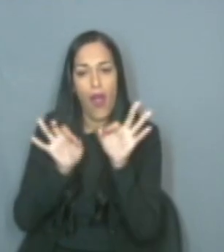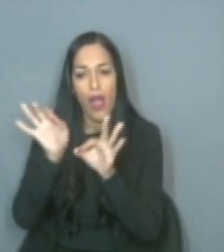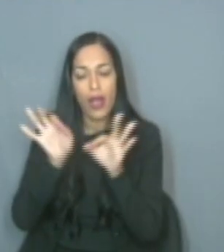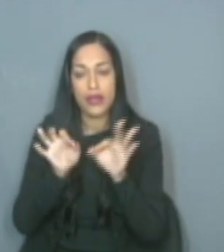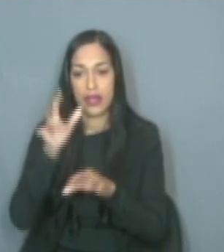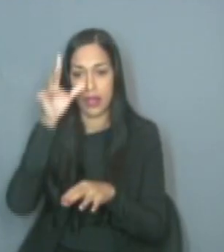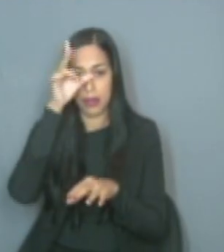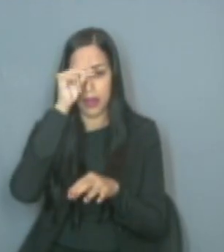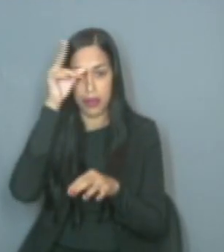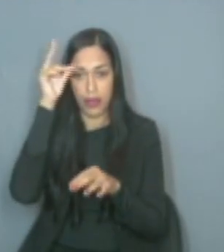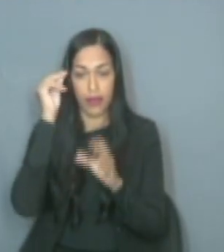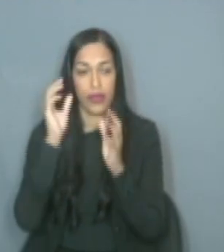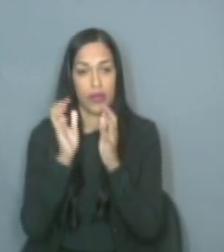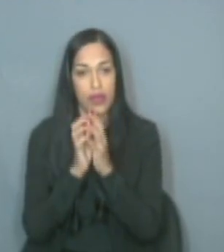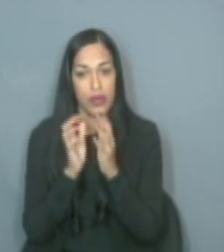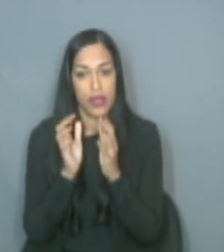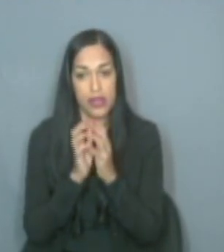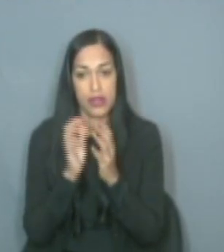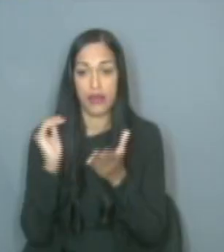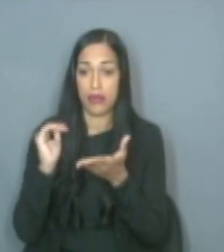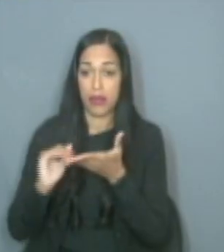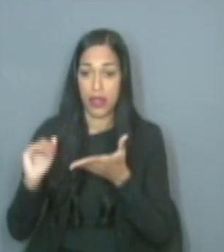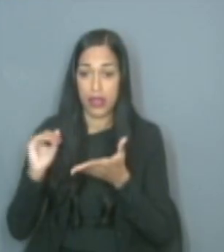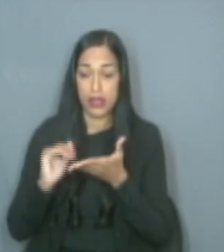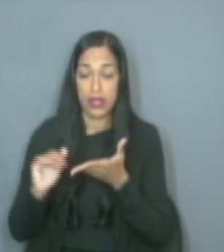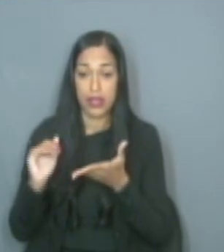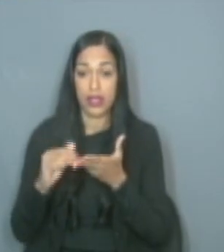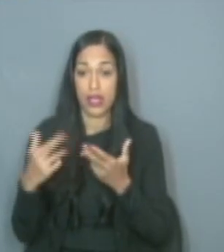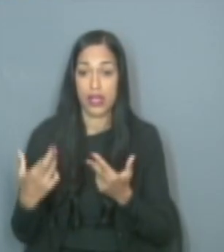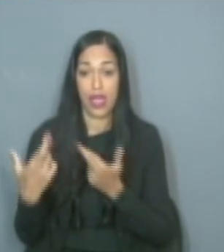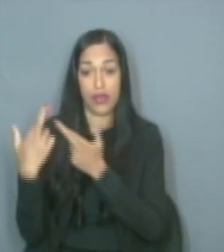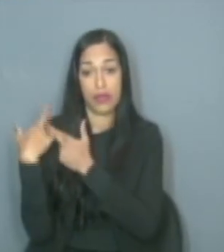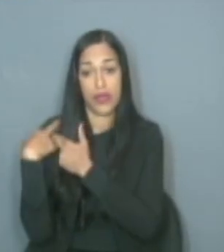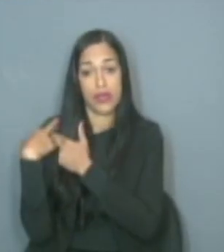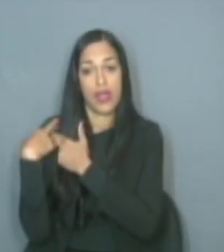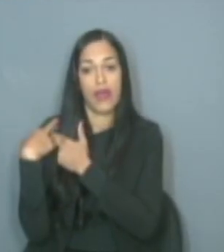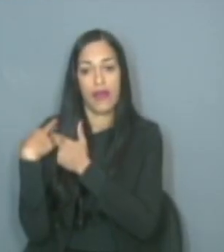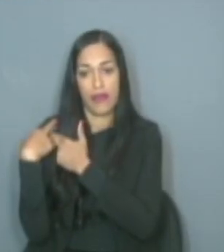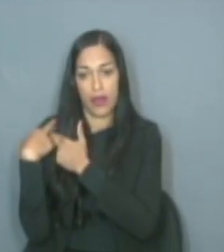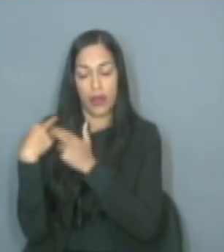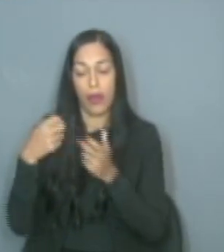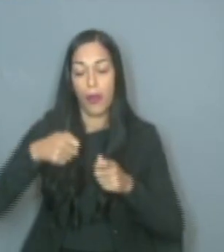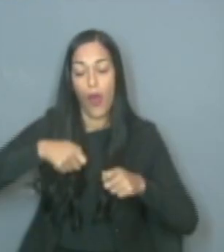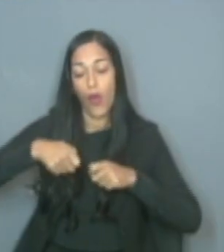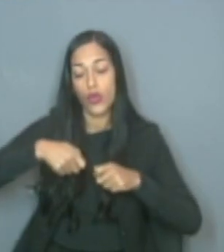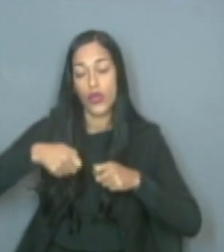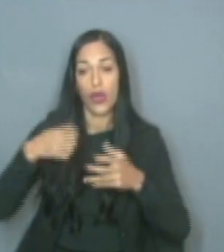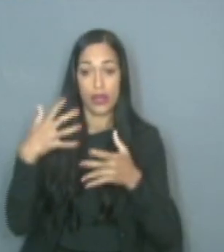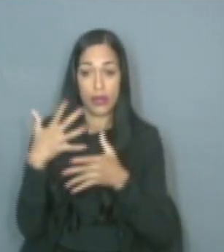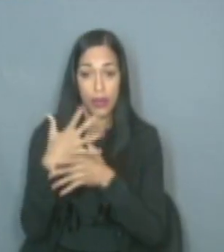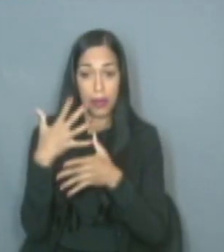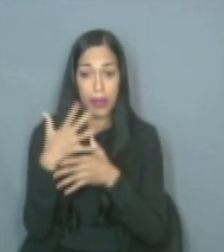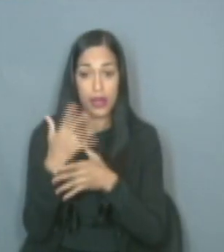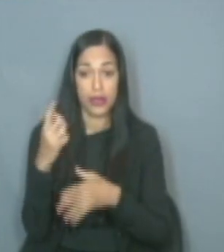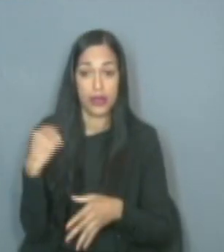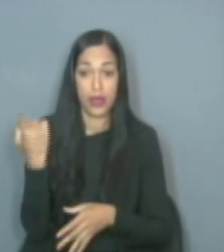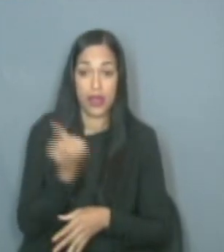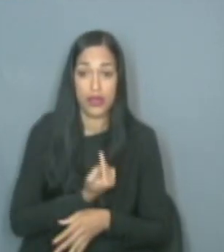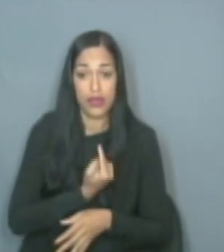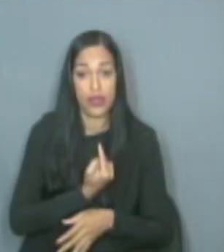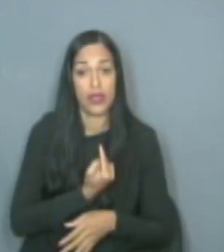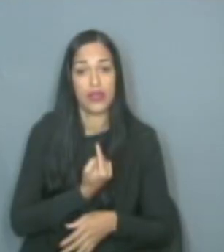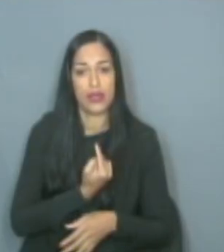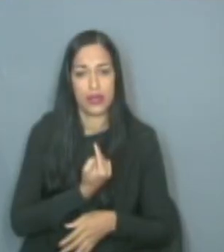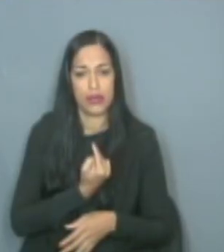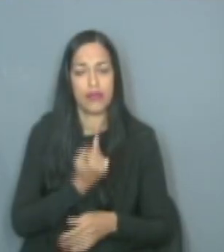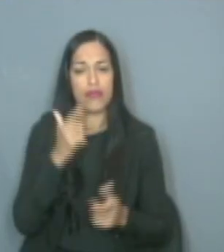Recife, para que, através da secretaria responsável por controle urbano, a gente possa estar